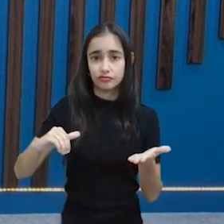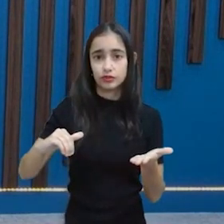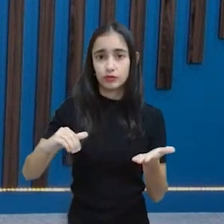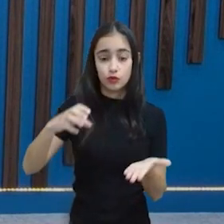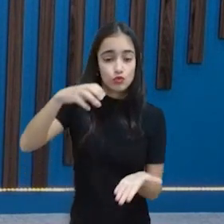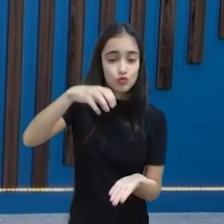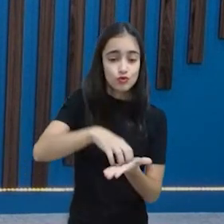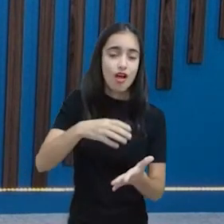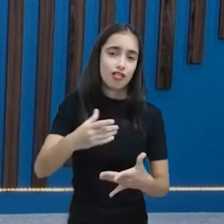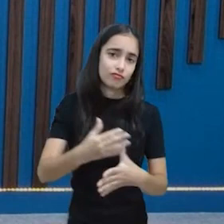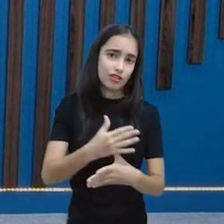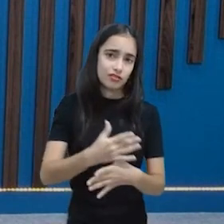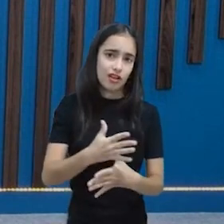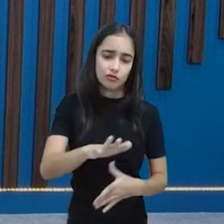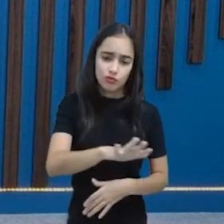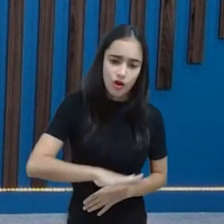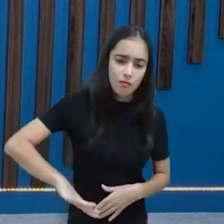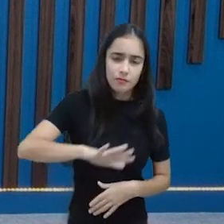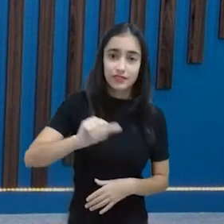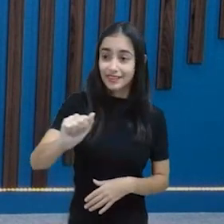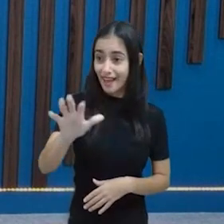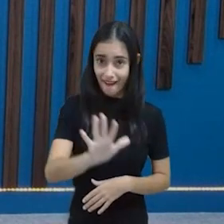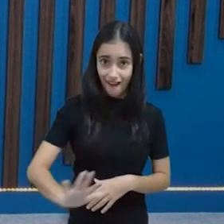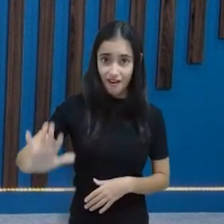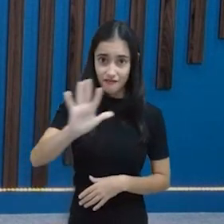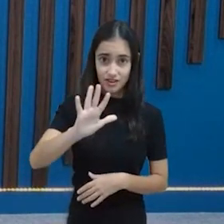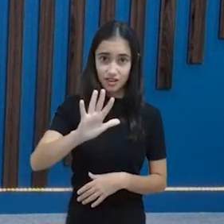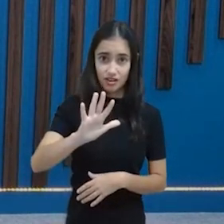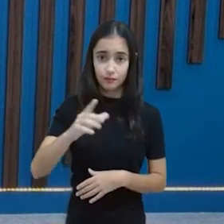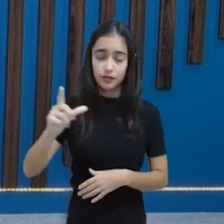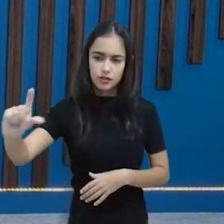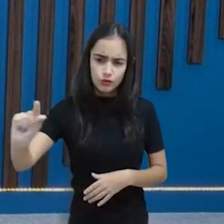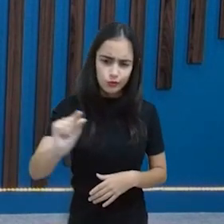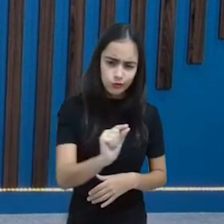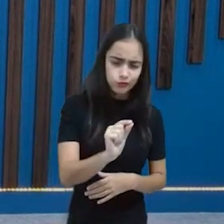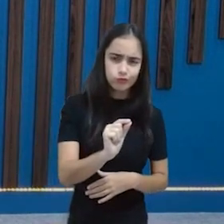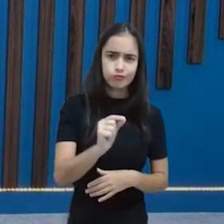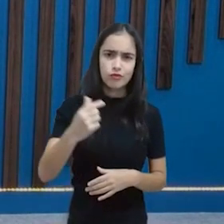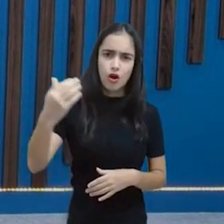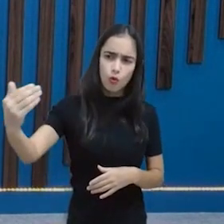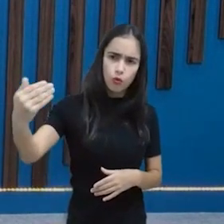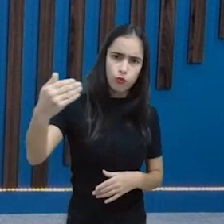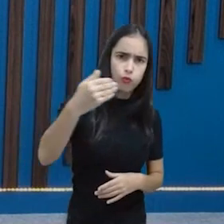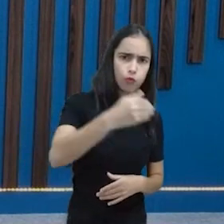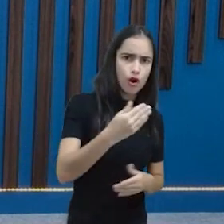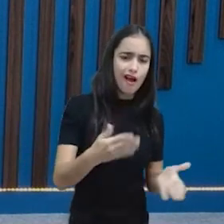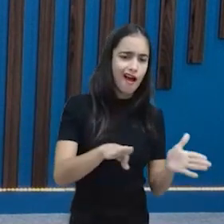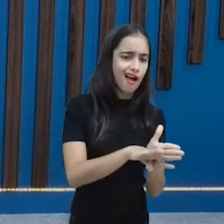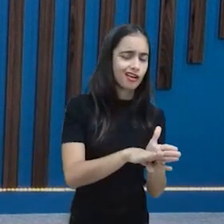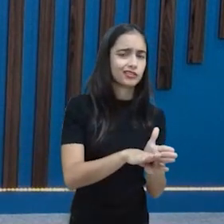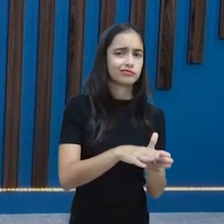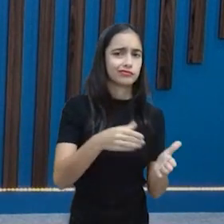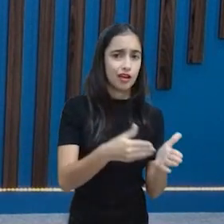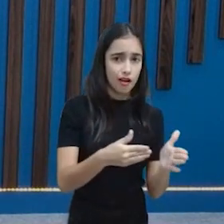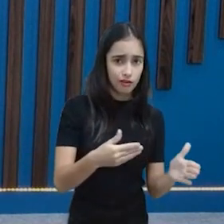seu território na África e trazidos para cá para ser massacrados, né? Para ser mortos, muitos